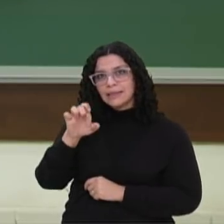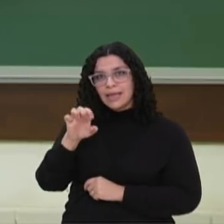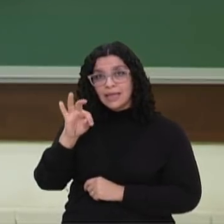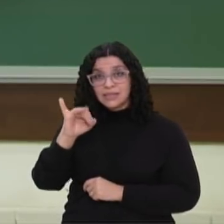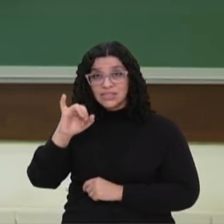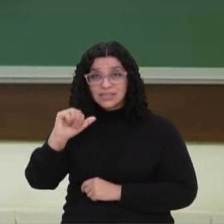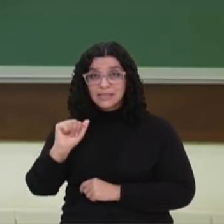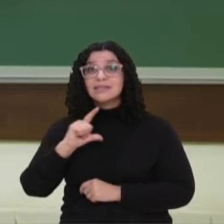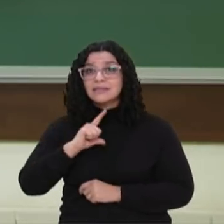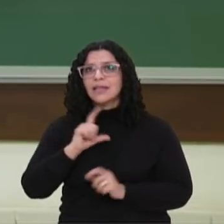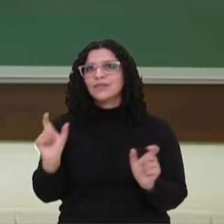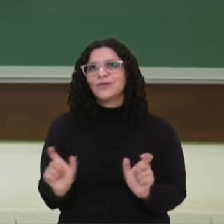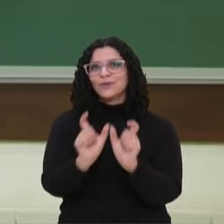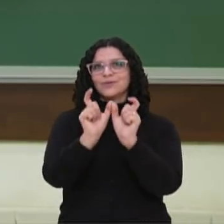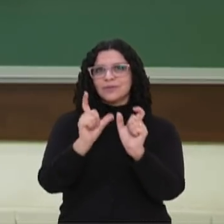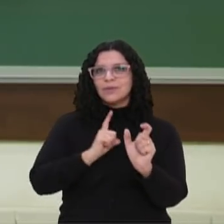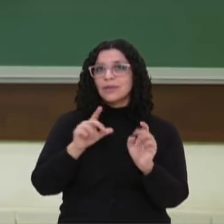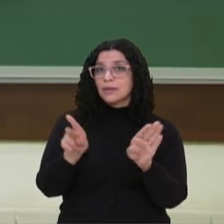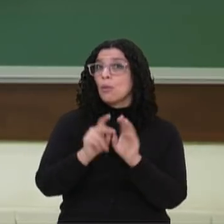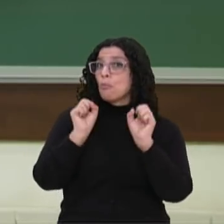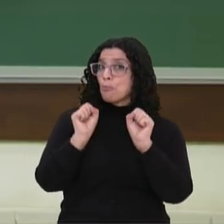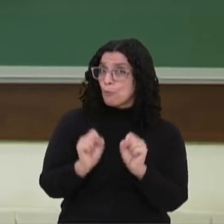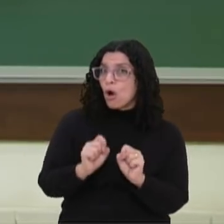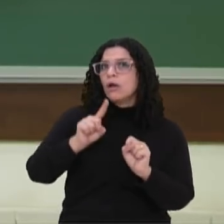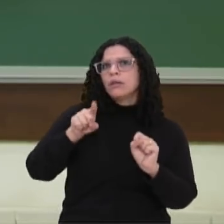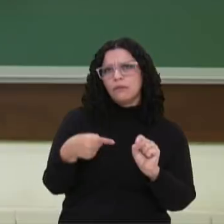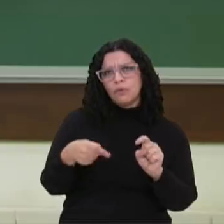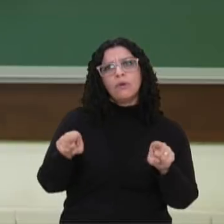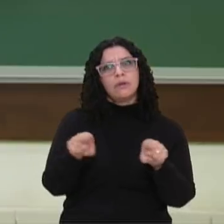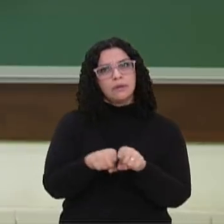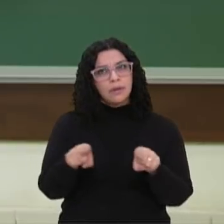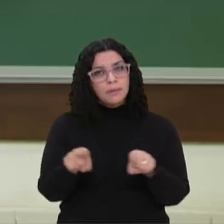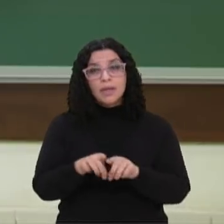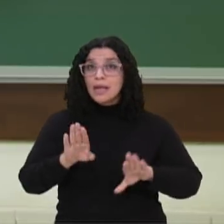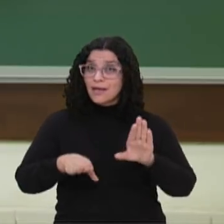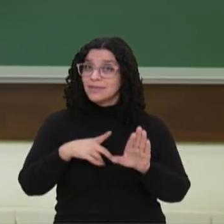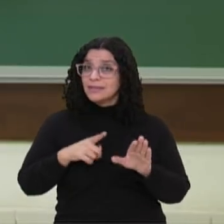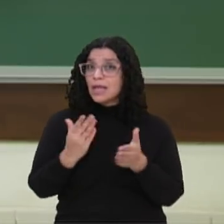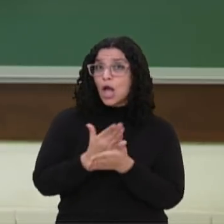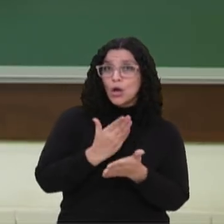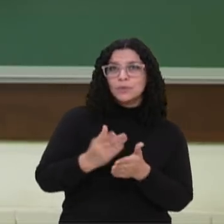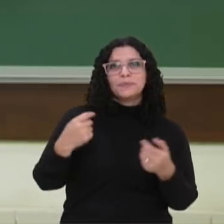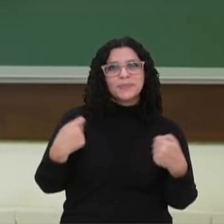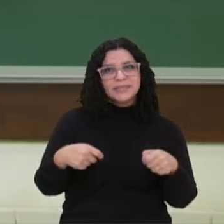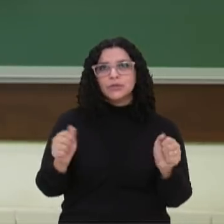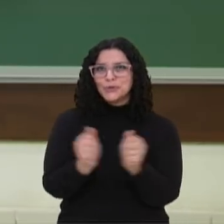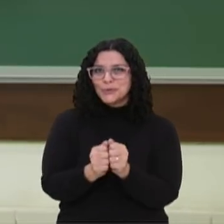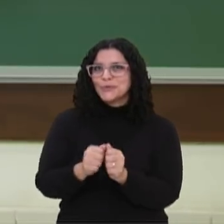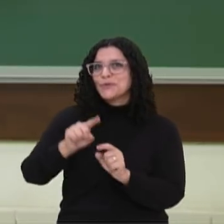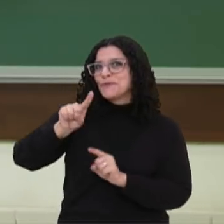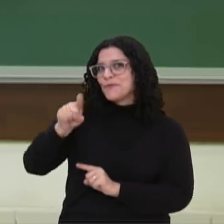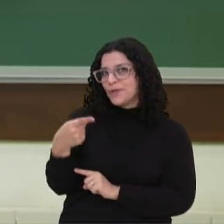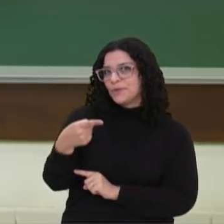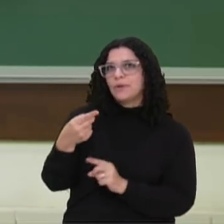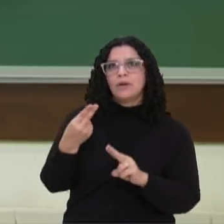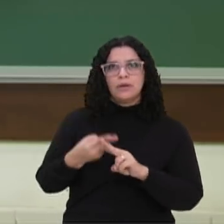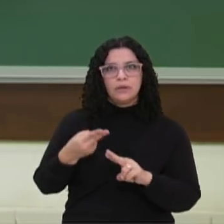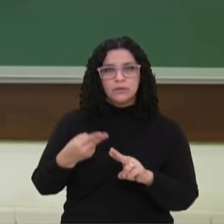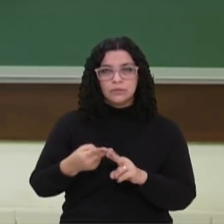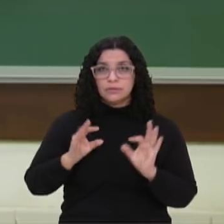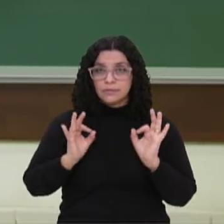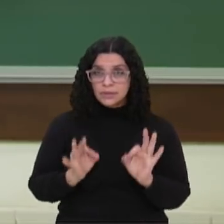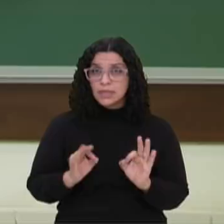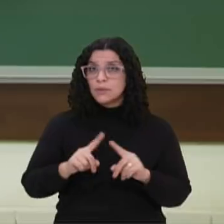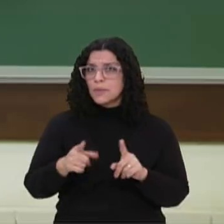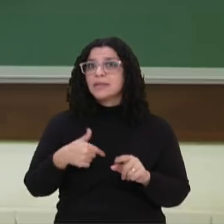são aquelas que têm conjunções. Pode ter vírgula sim, porque às vezes tem certas conjunções que perdem o uso da vírgula,